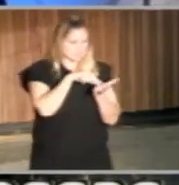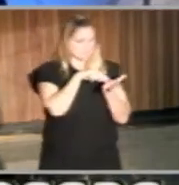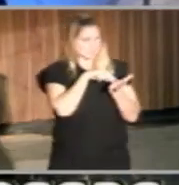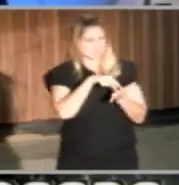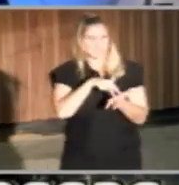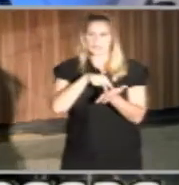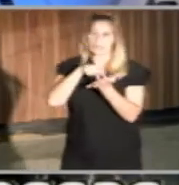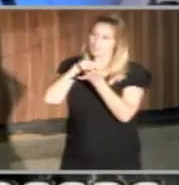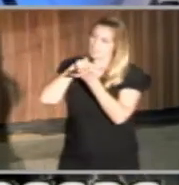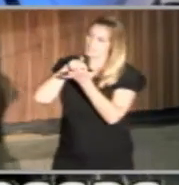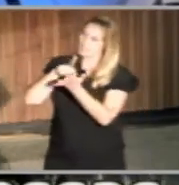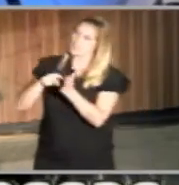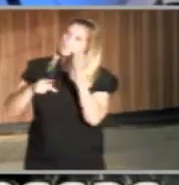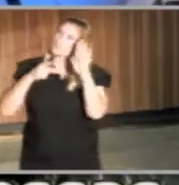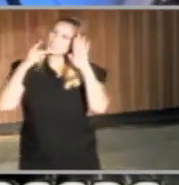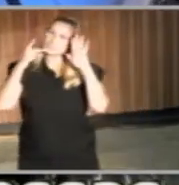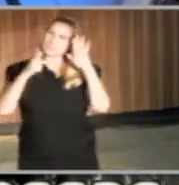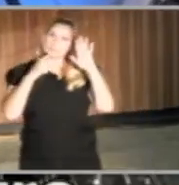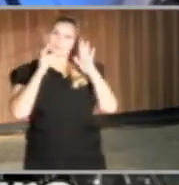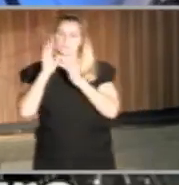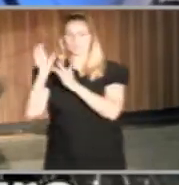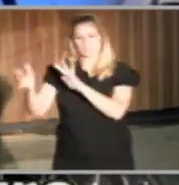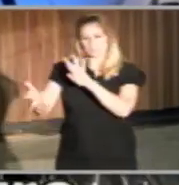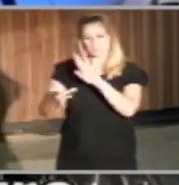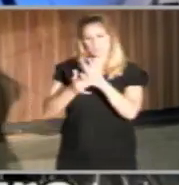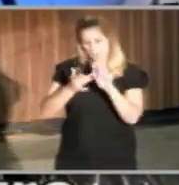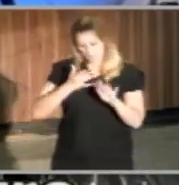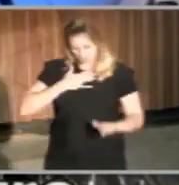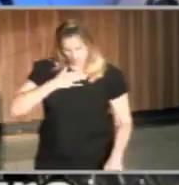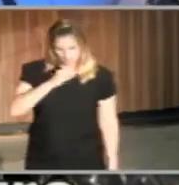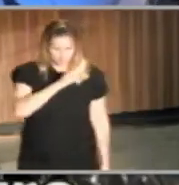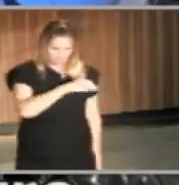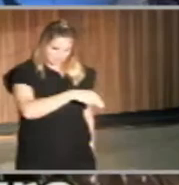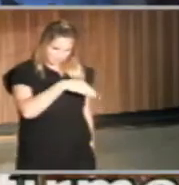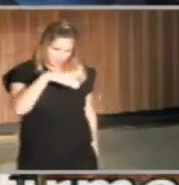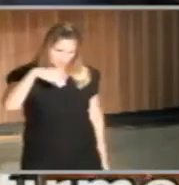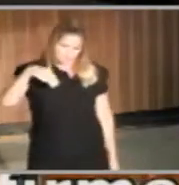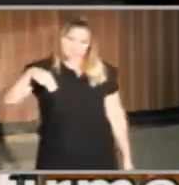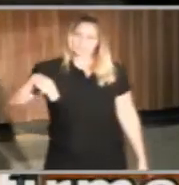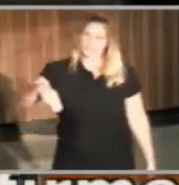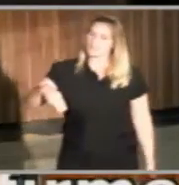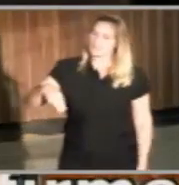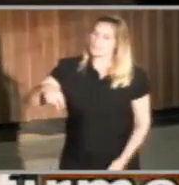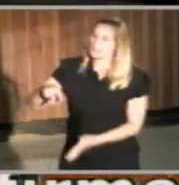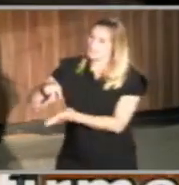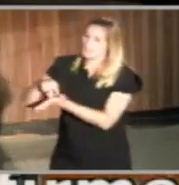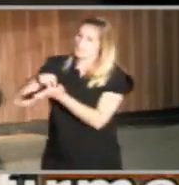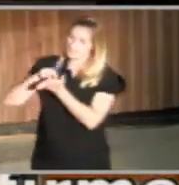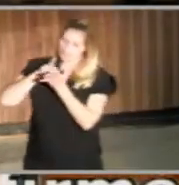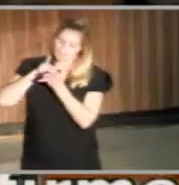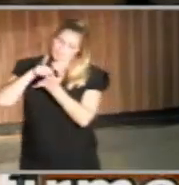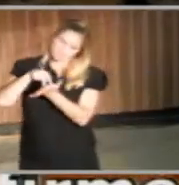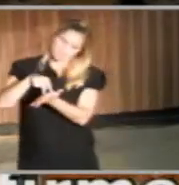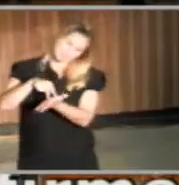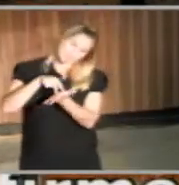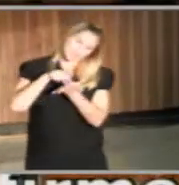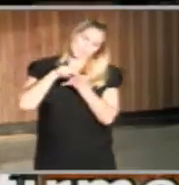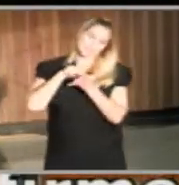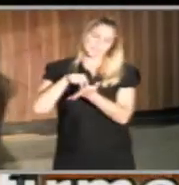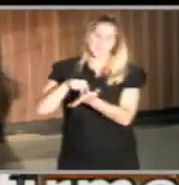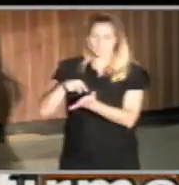firme, firme nas promessas de Jesus, meu mestre. Firme,